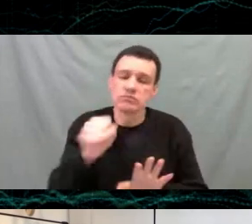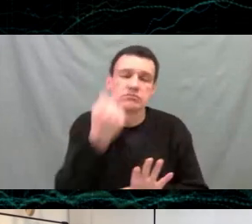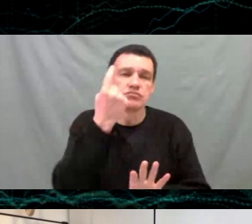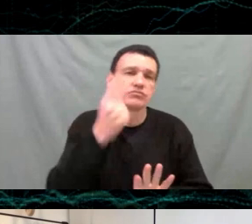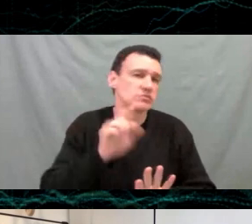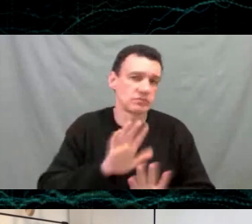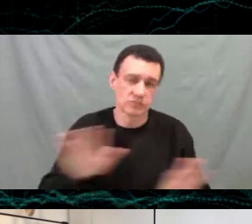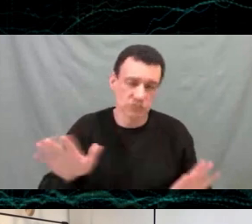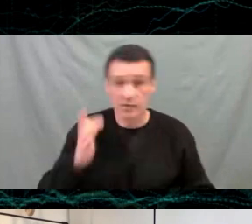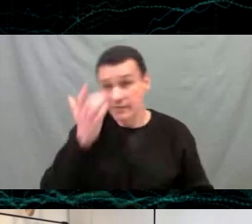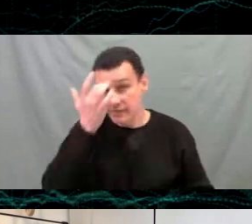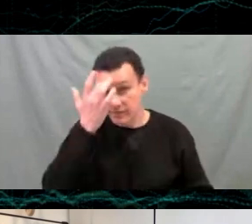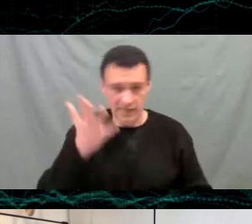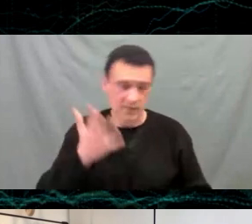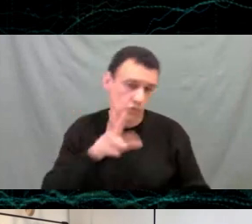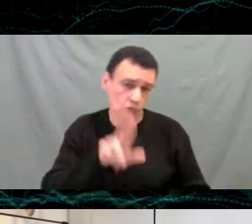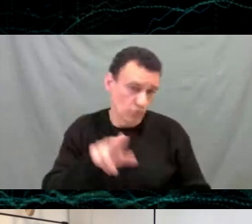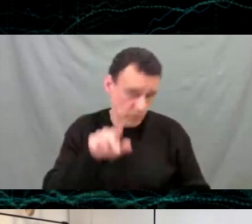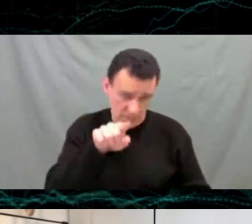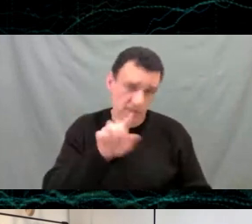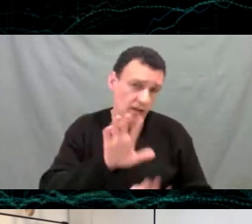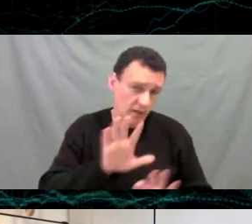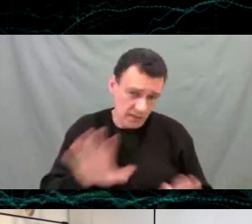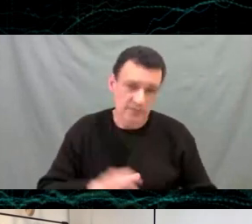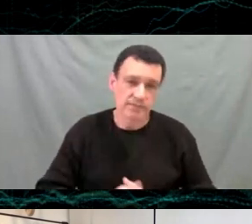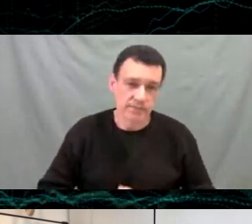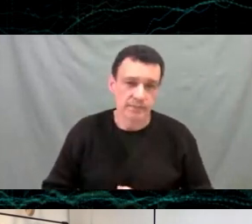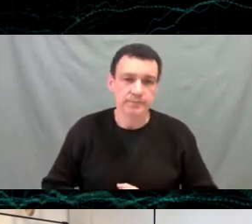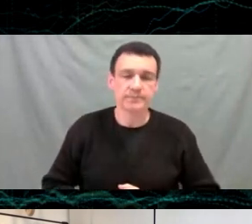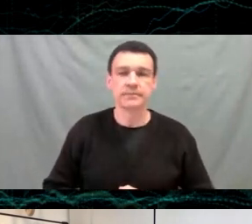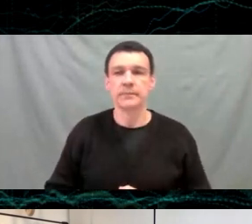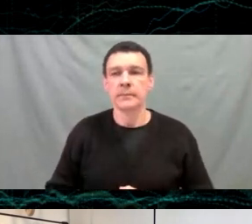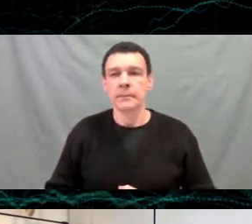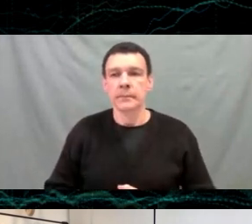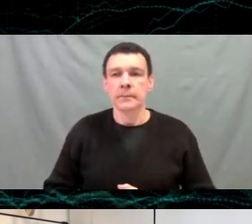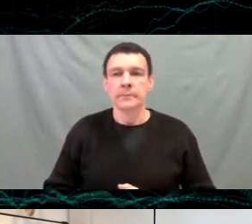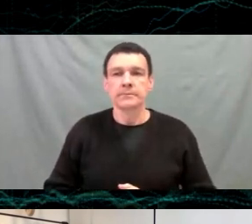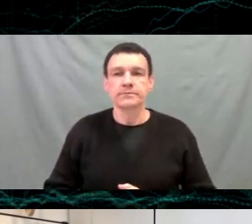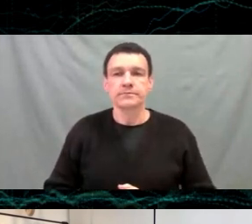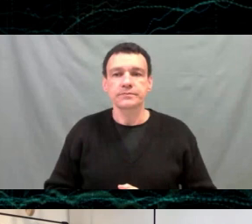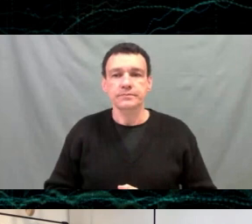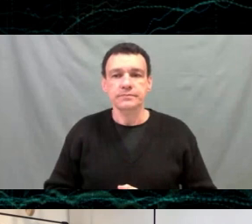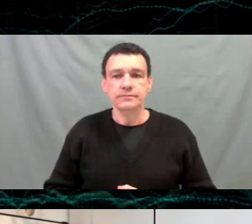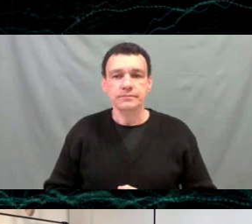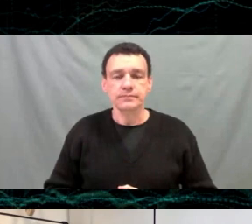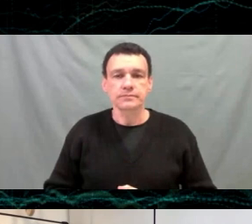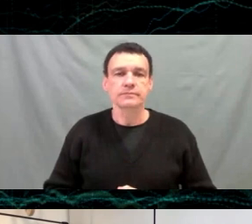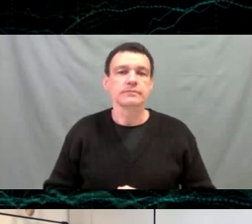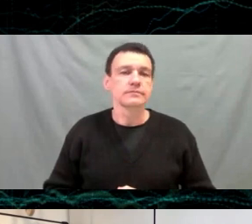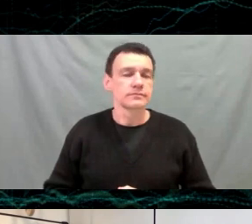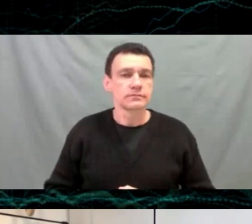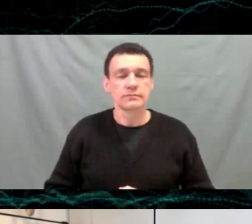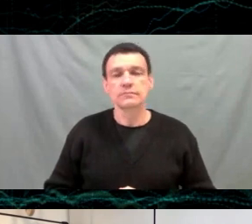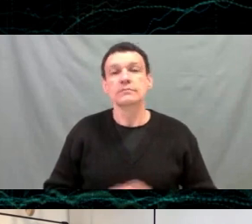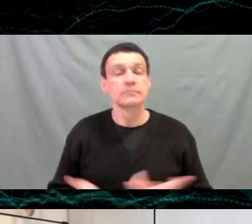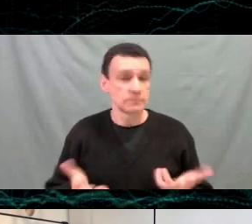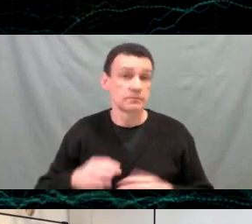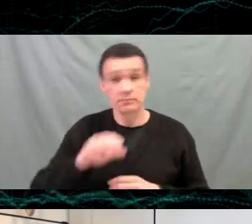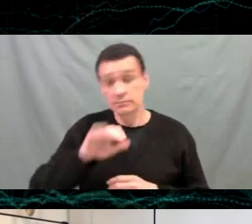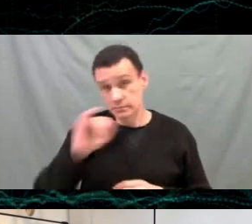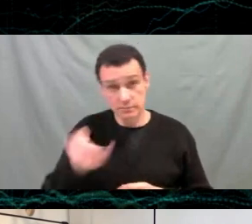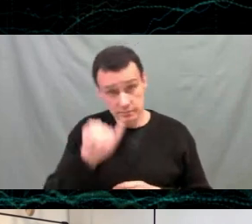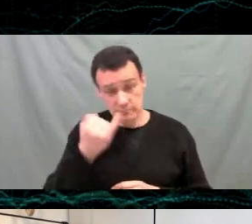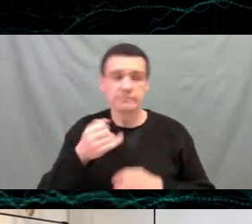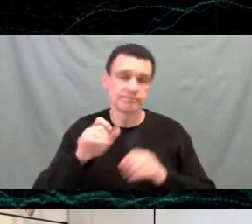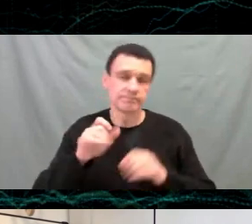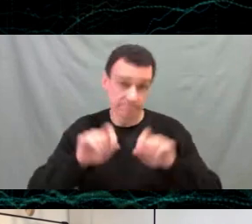utiliza, tá? Deixa eu só ver como que eu tô com o tempo, tá bom? Então, vamos dar uma rodada aqui para mostrar e aí